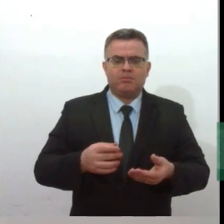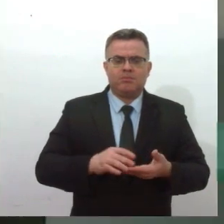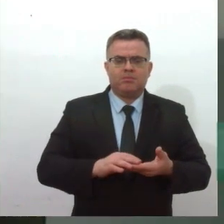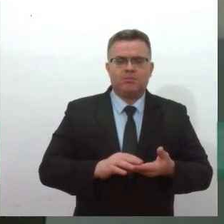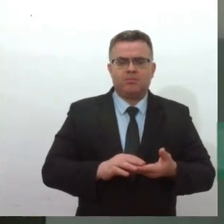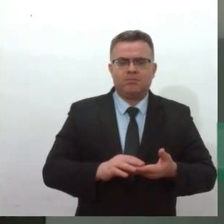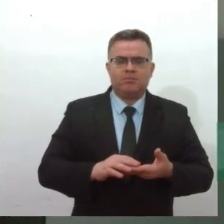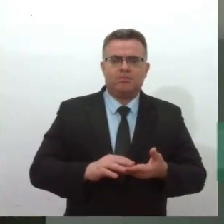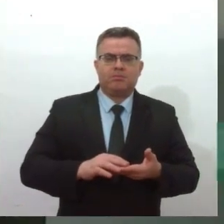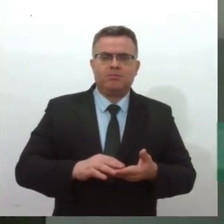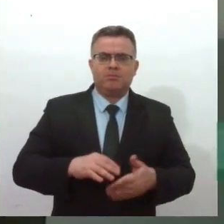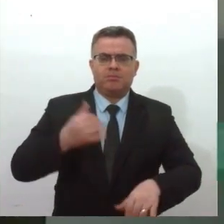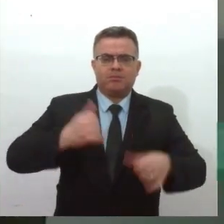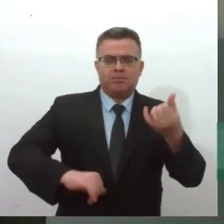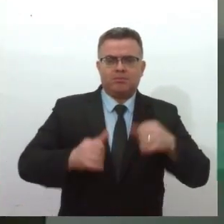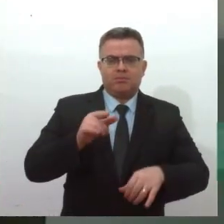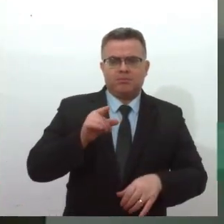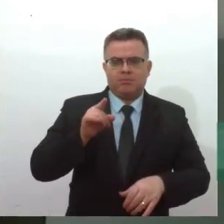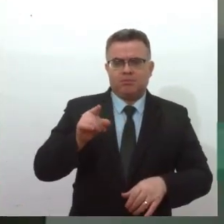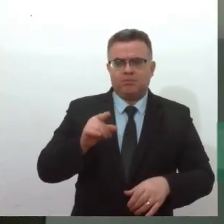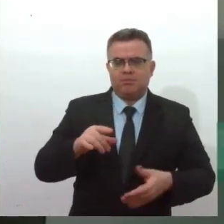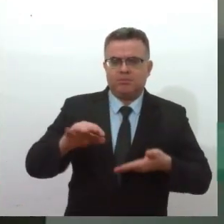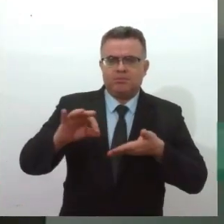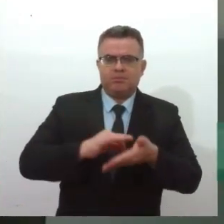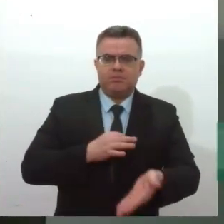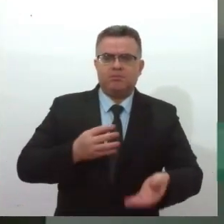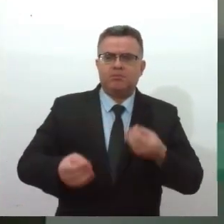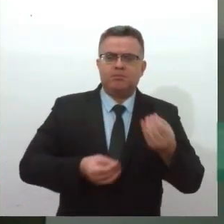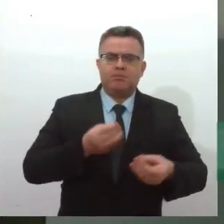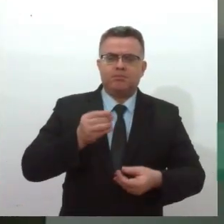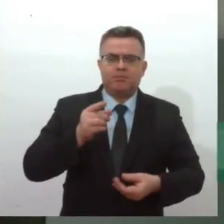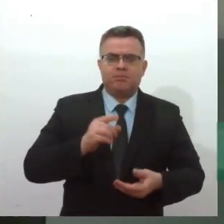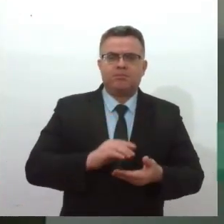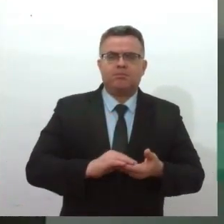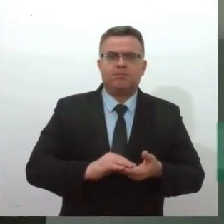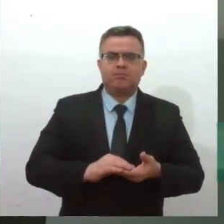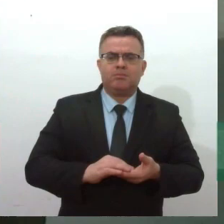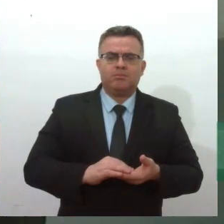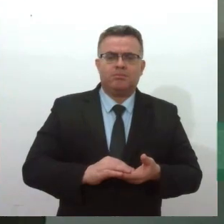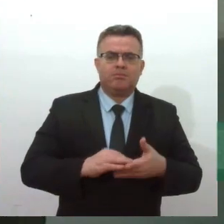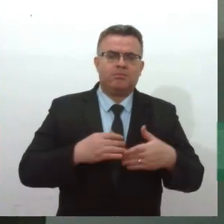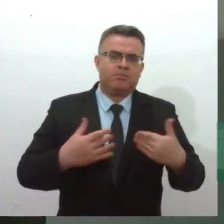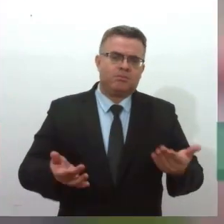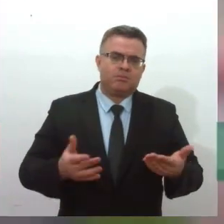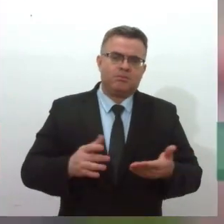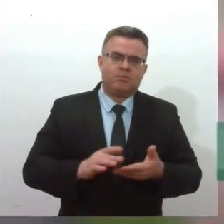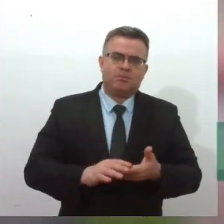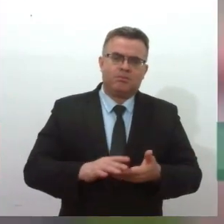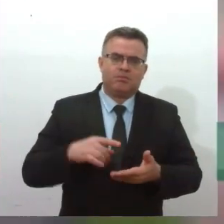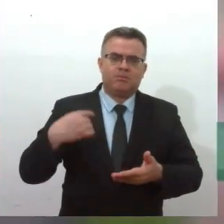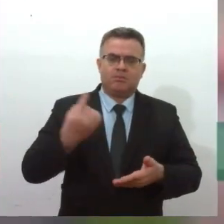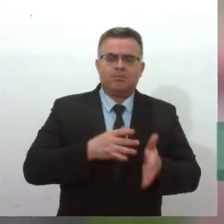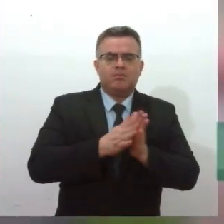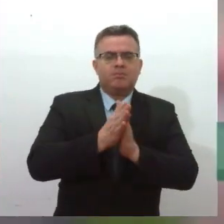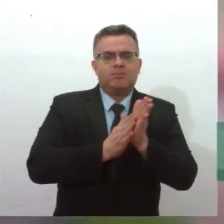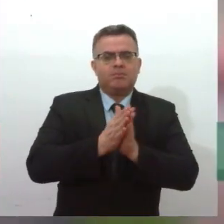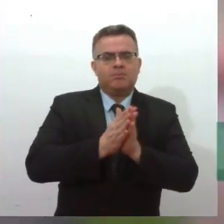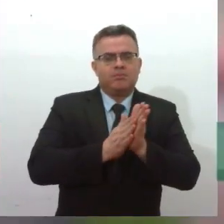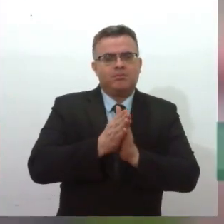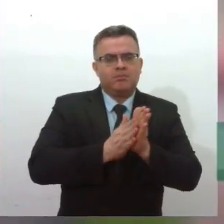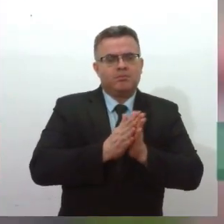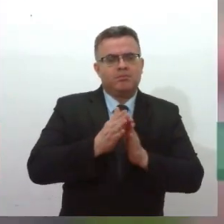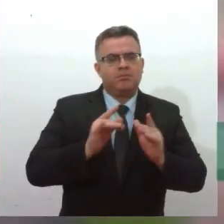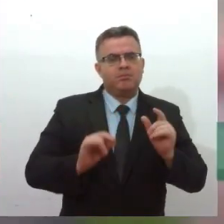deputada avaliação da senhora se sancionado ah a gente na expectativa por